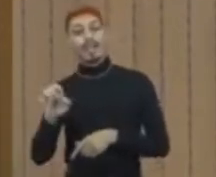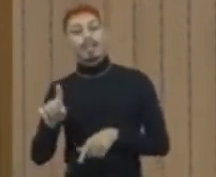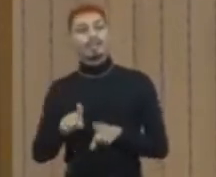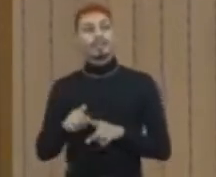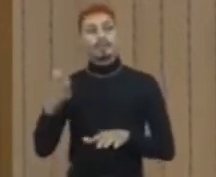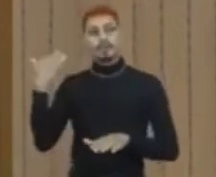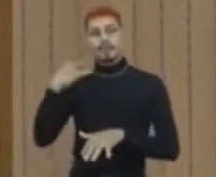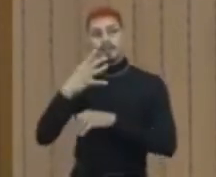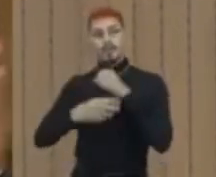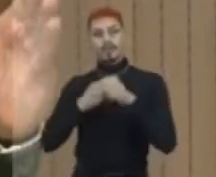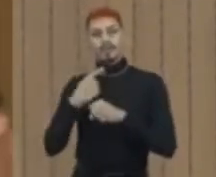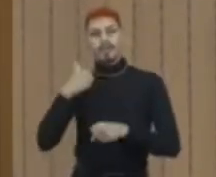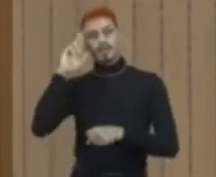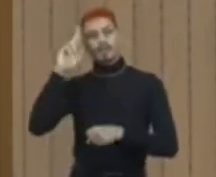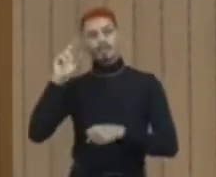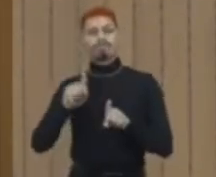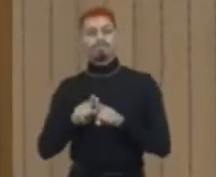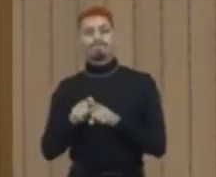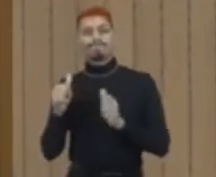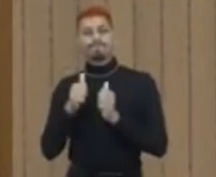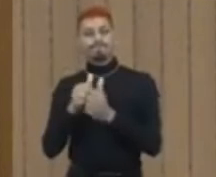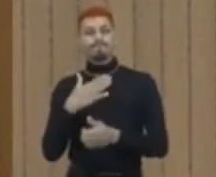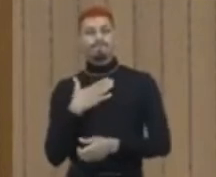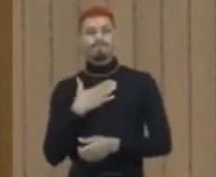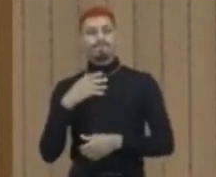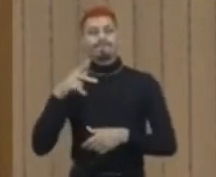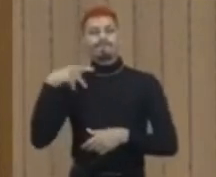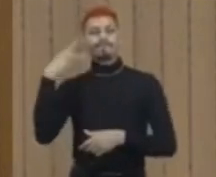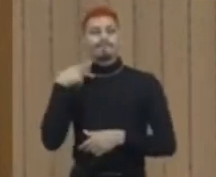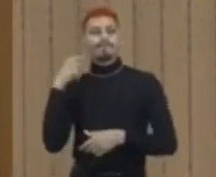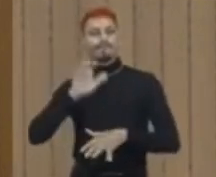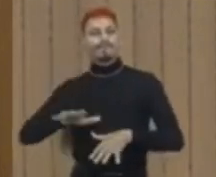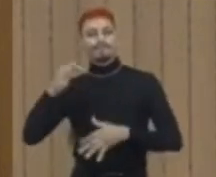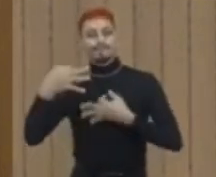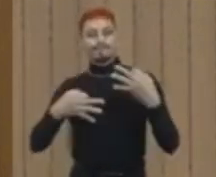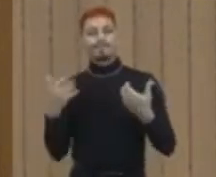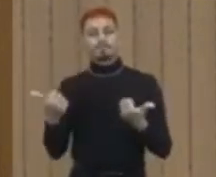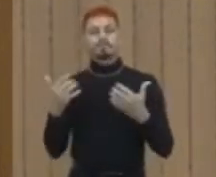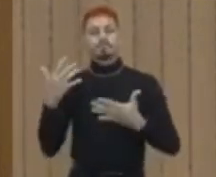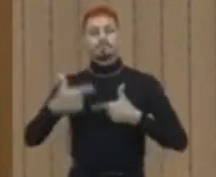meu mandato de 4 anos na chefia, o Gilberto também estava com o Procurador-Geral de Justiça e fez um excelente trabalho lá.